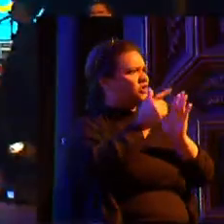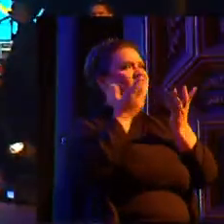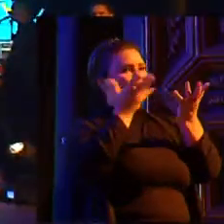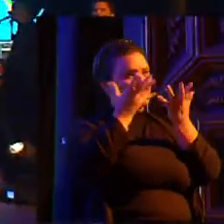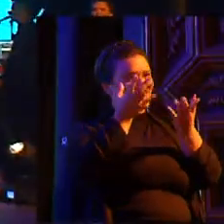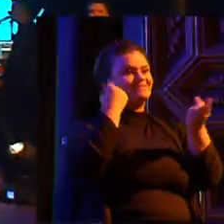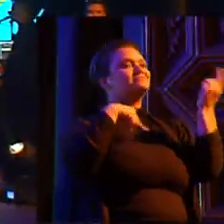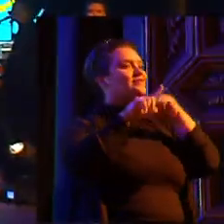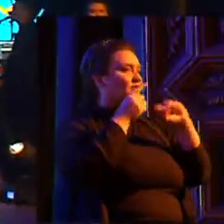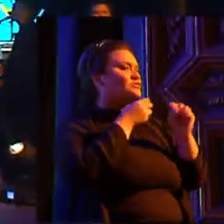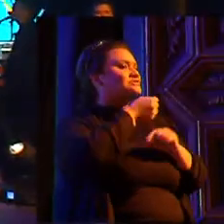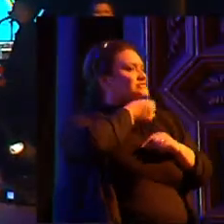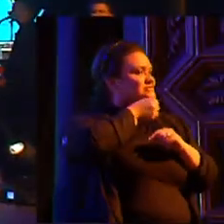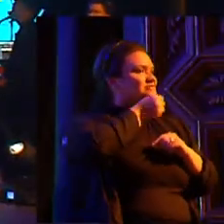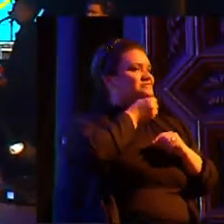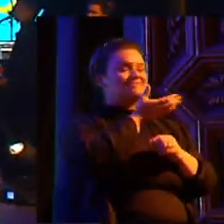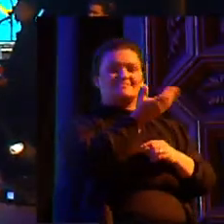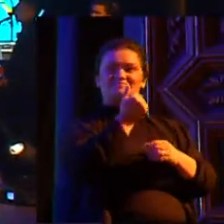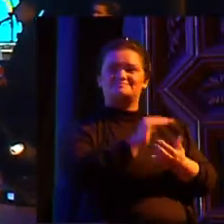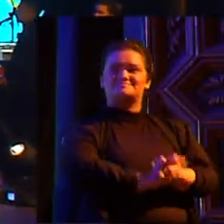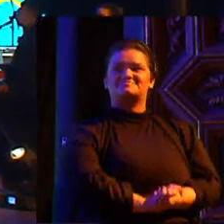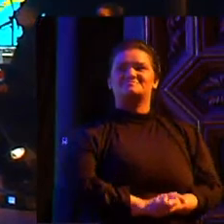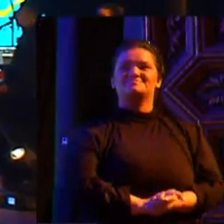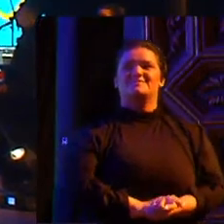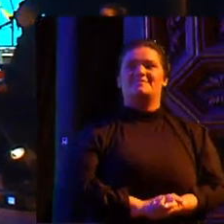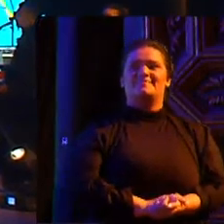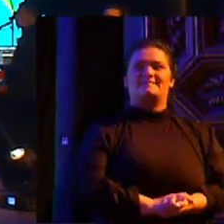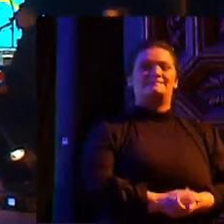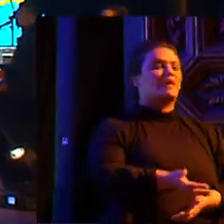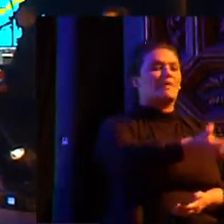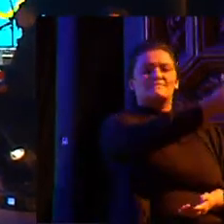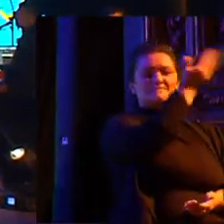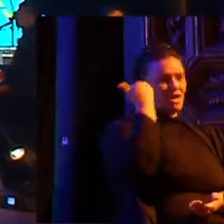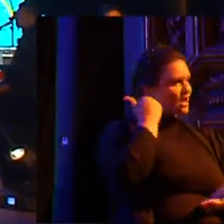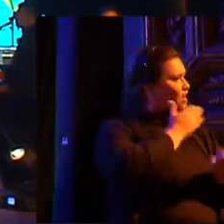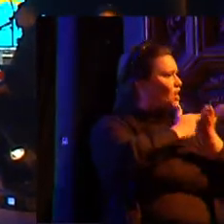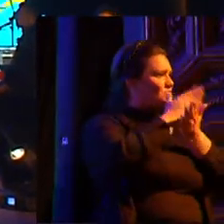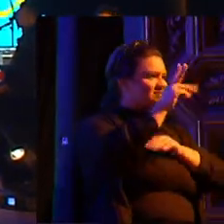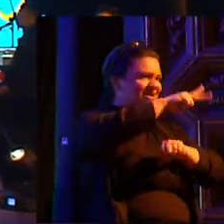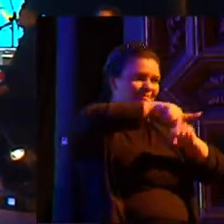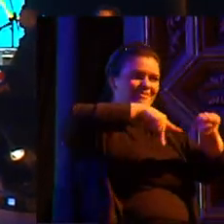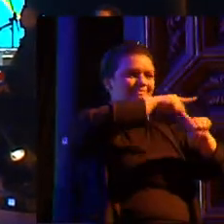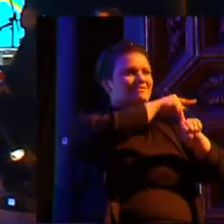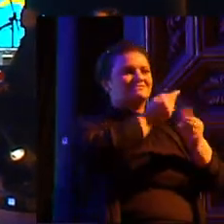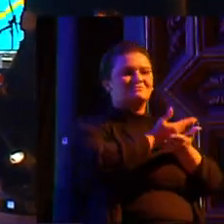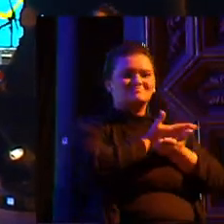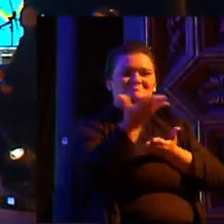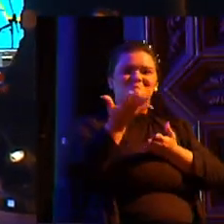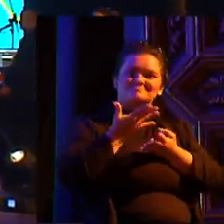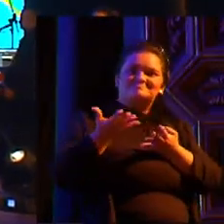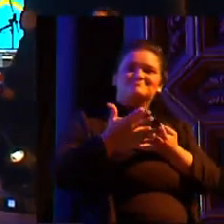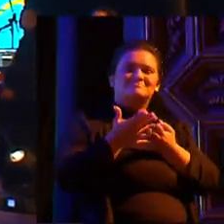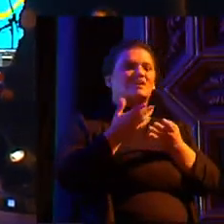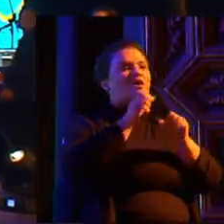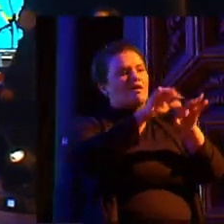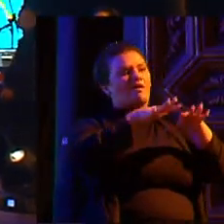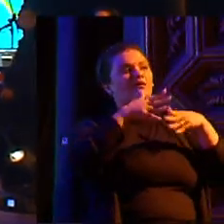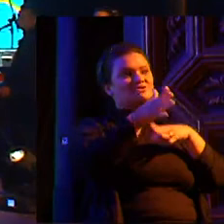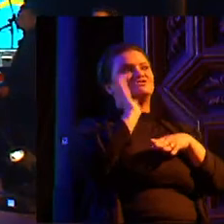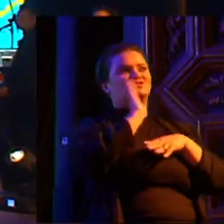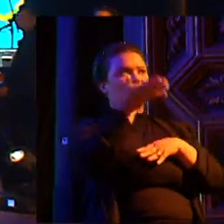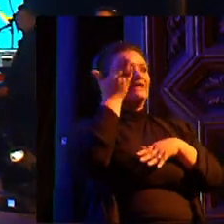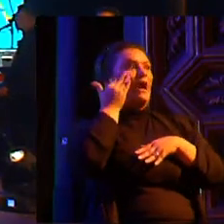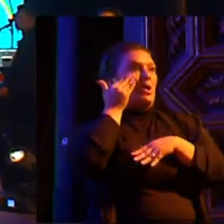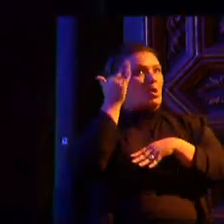hein? Quero canjas de todo mundo. Então bora. Bora iniciar a premiação. Depois de tantas informações, eu acho que a plateia já está curiosa